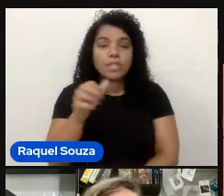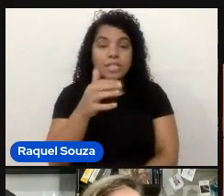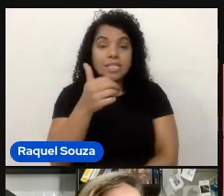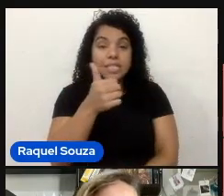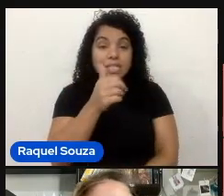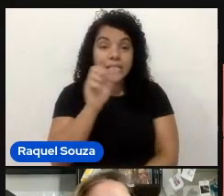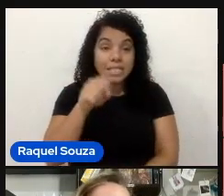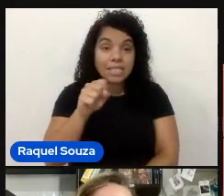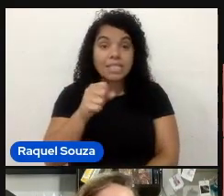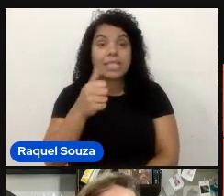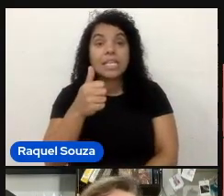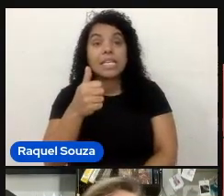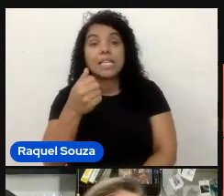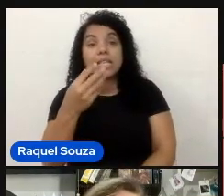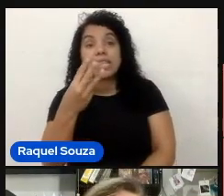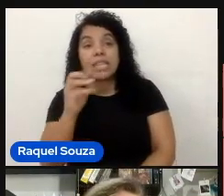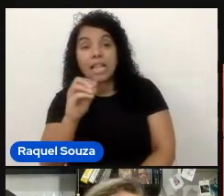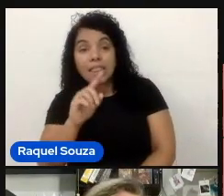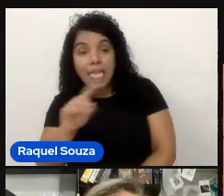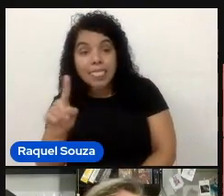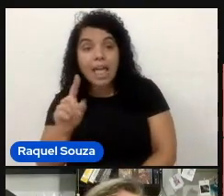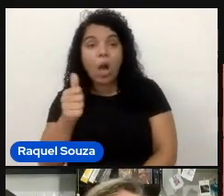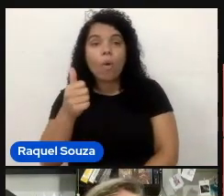tenham dúvidas.